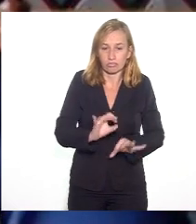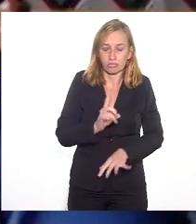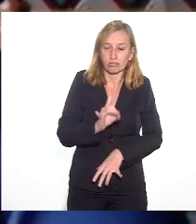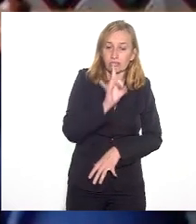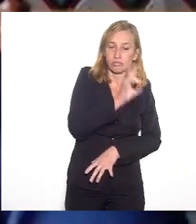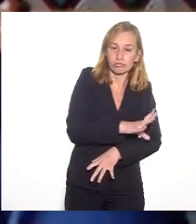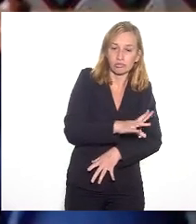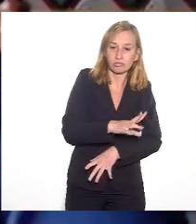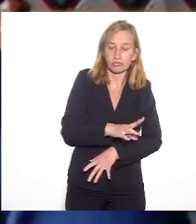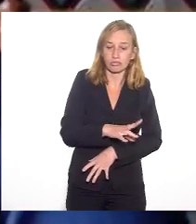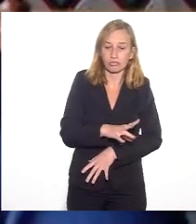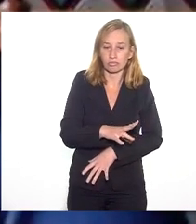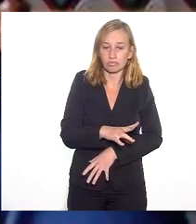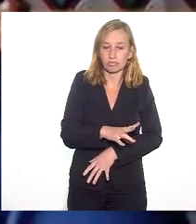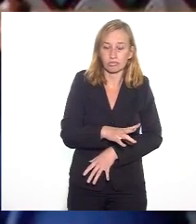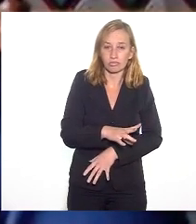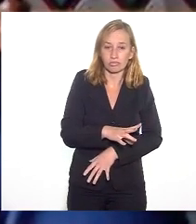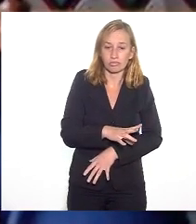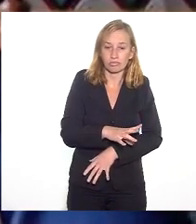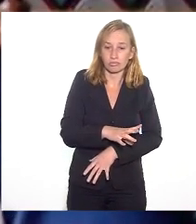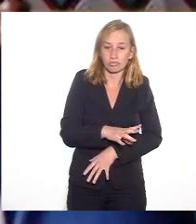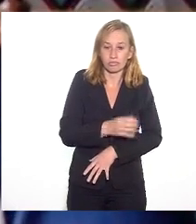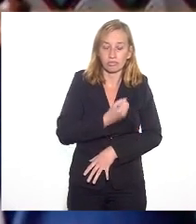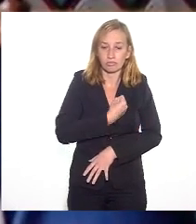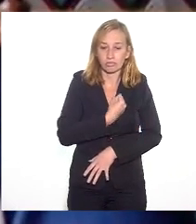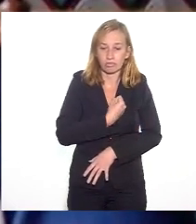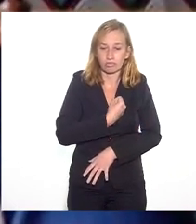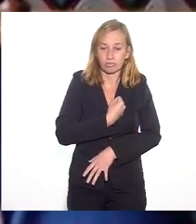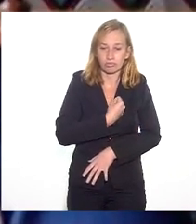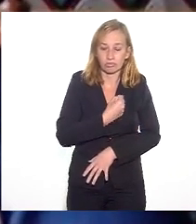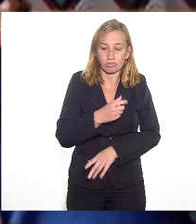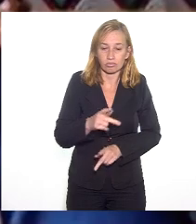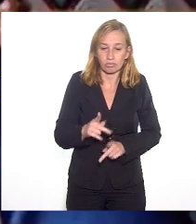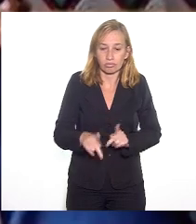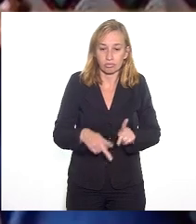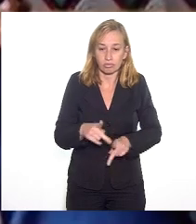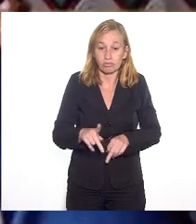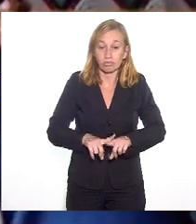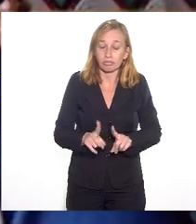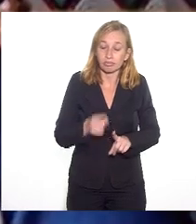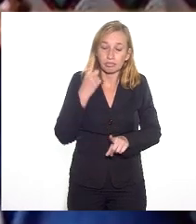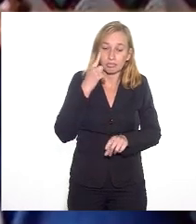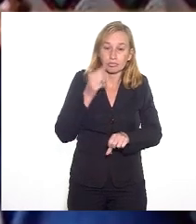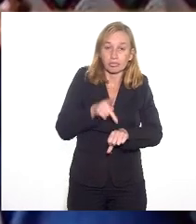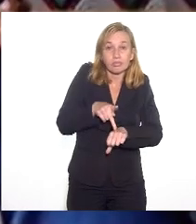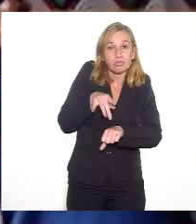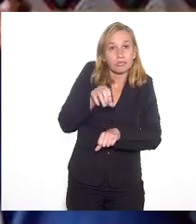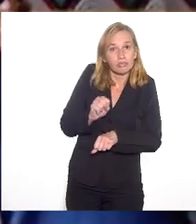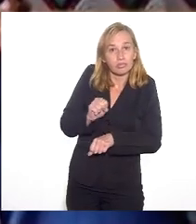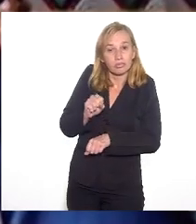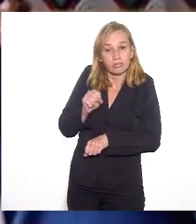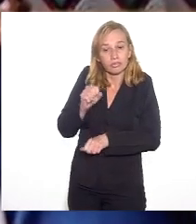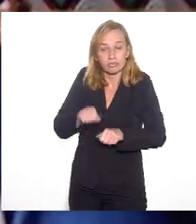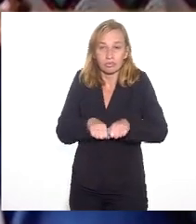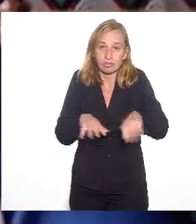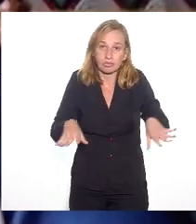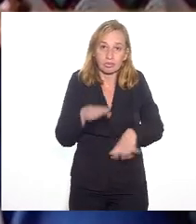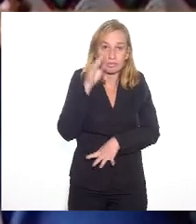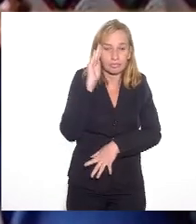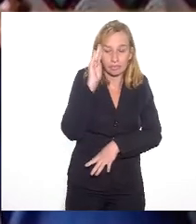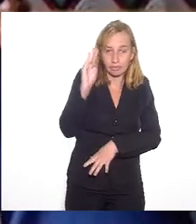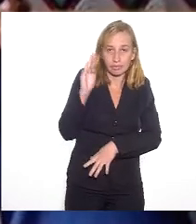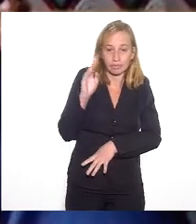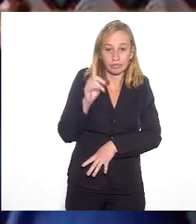de contingência, mas já pensando no pós-pandemia. Então, é fundamental que a